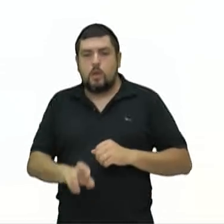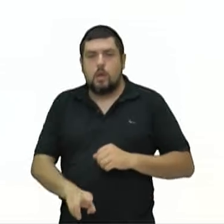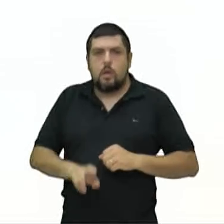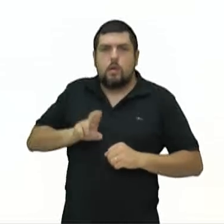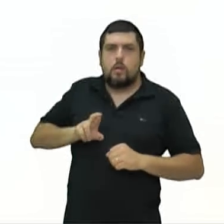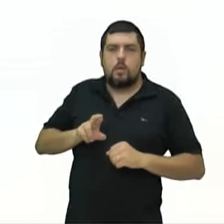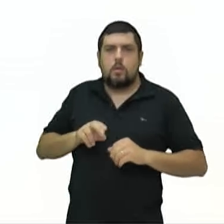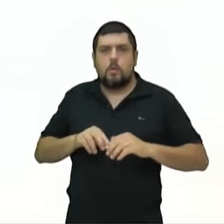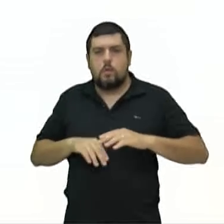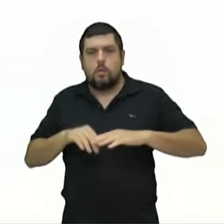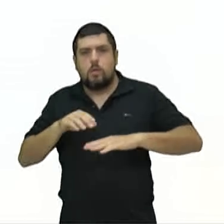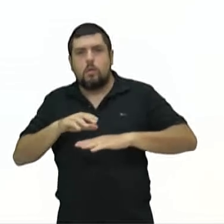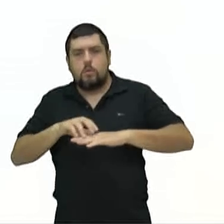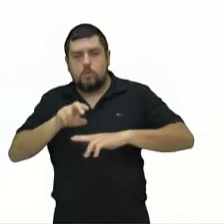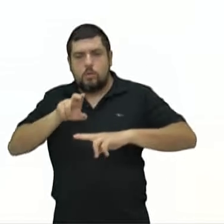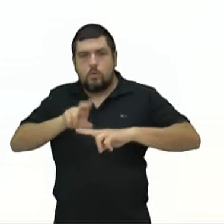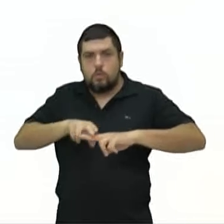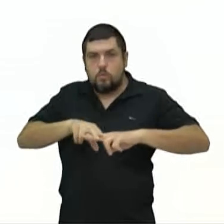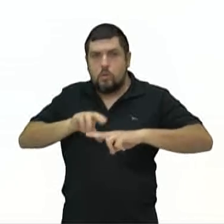nos empurra para cima.